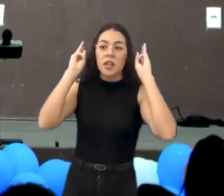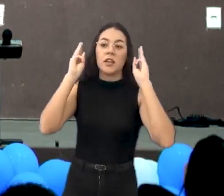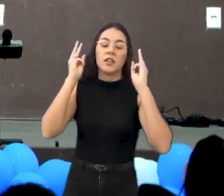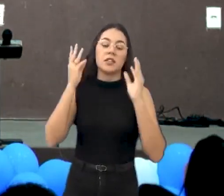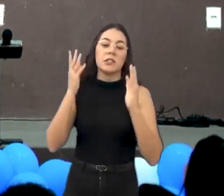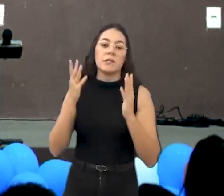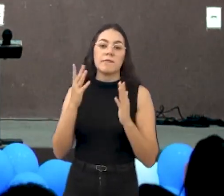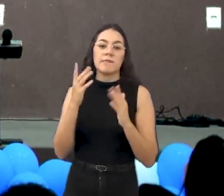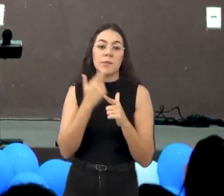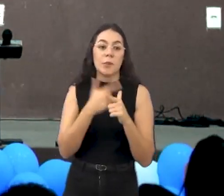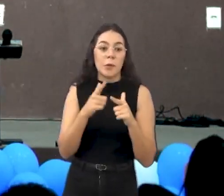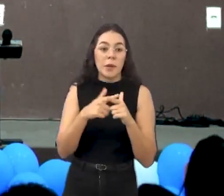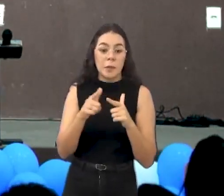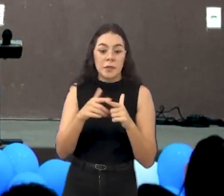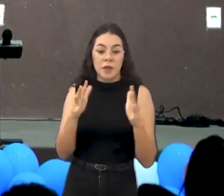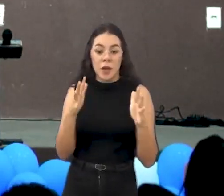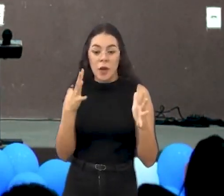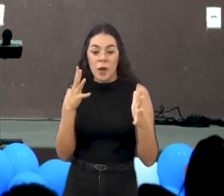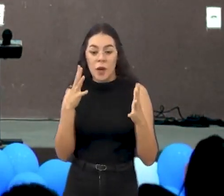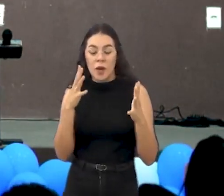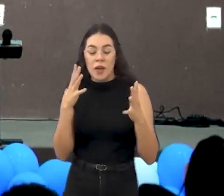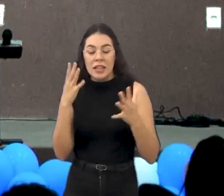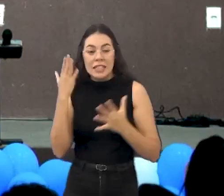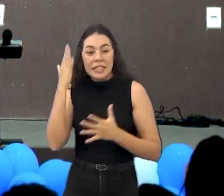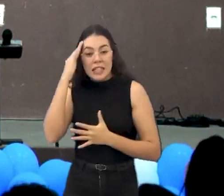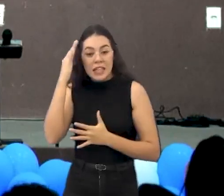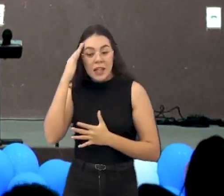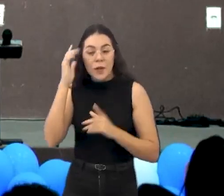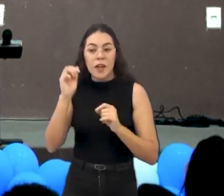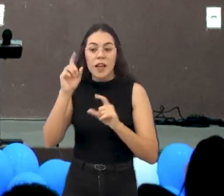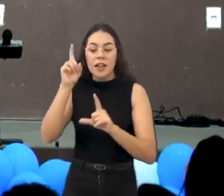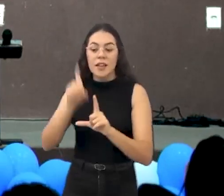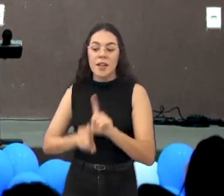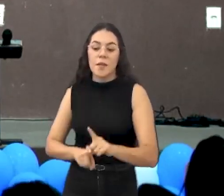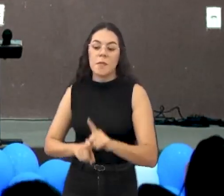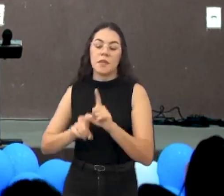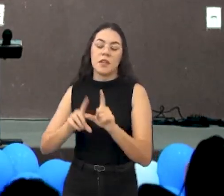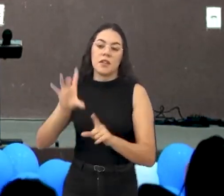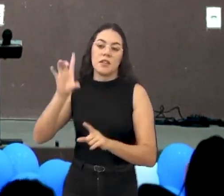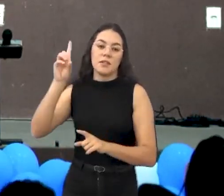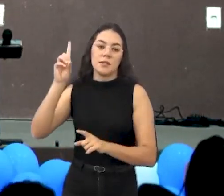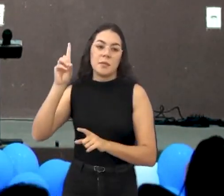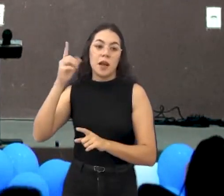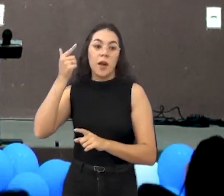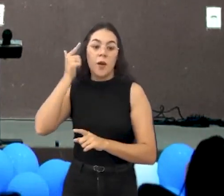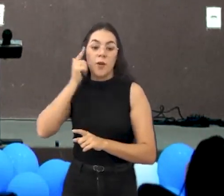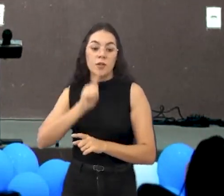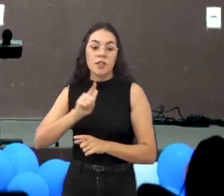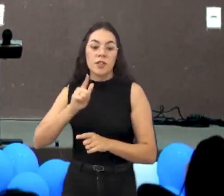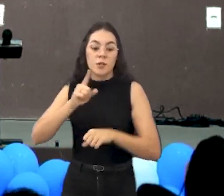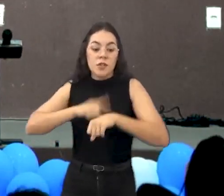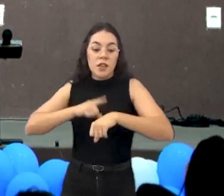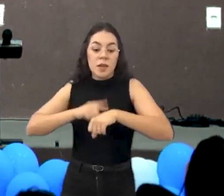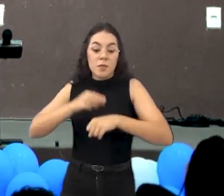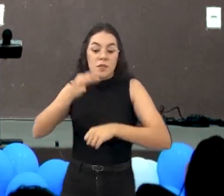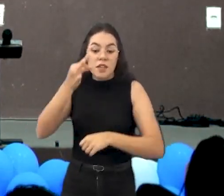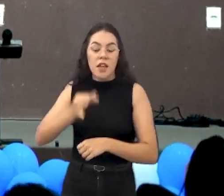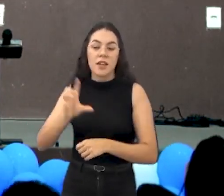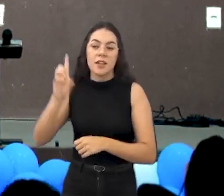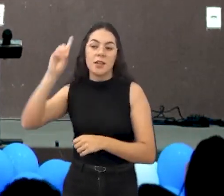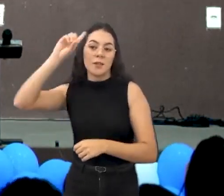nas situações mais complicadas, ele aprendeu a depender de Deus para agir no tempo e no modo que o Senhor